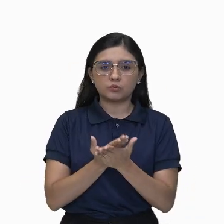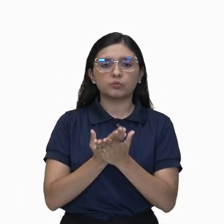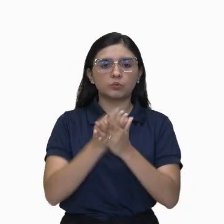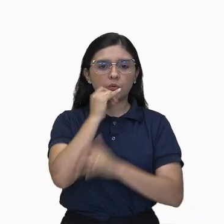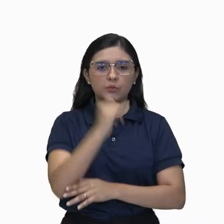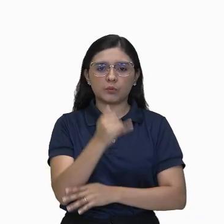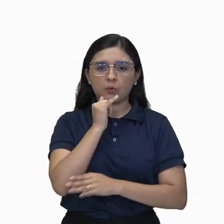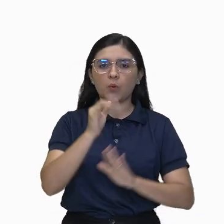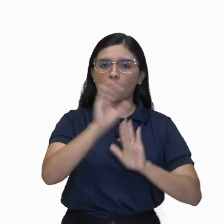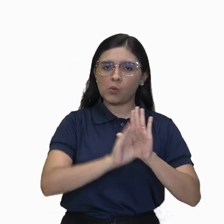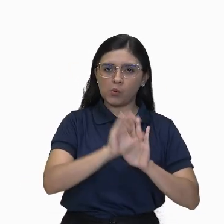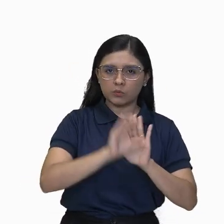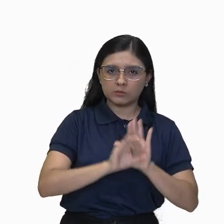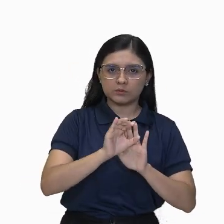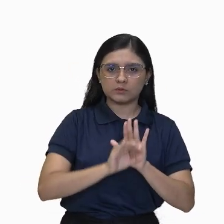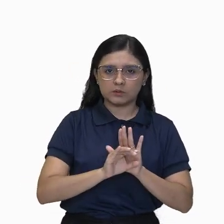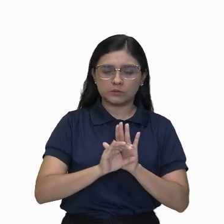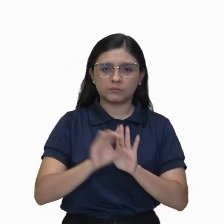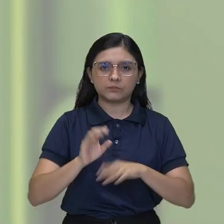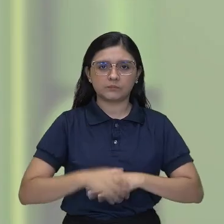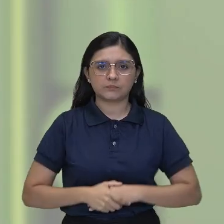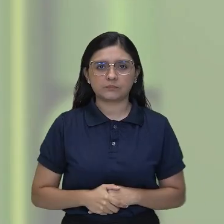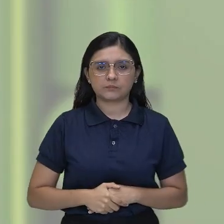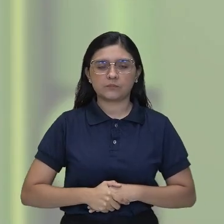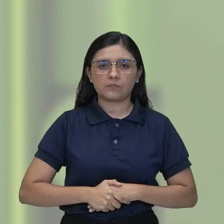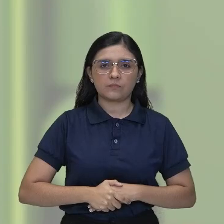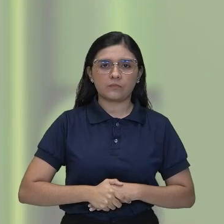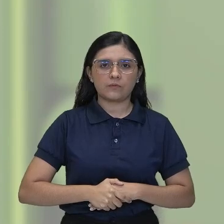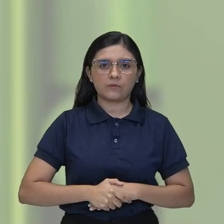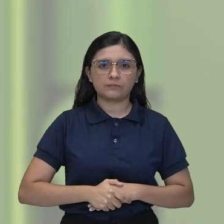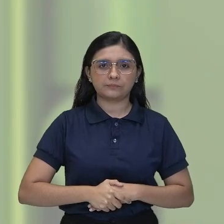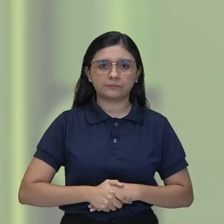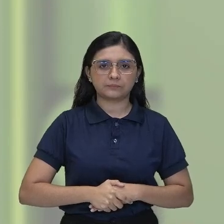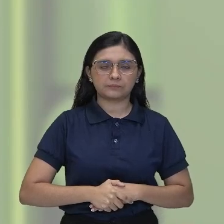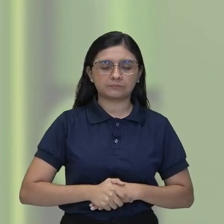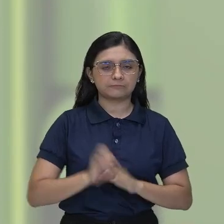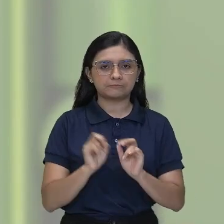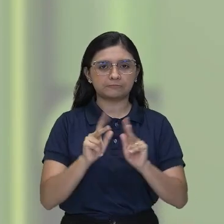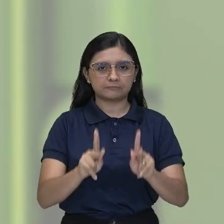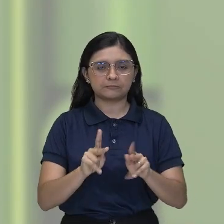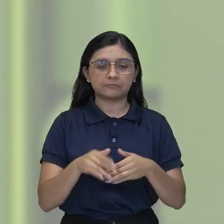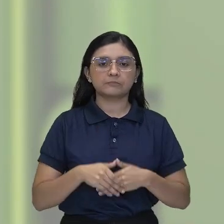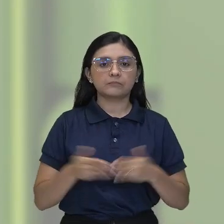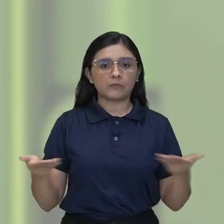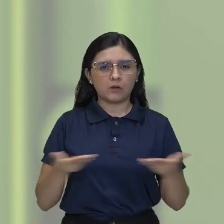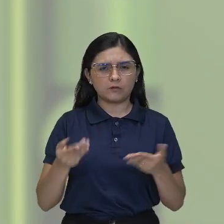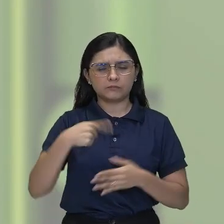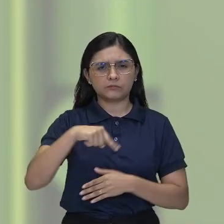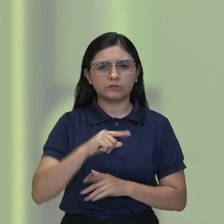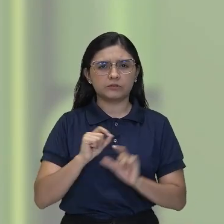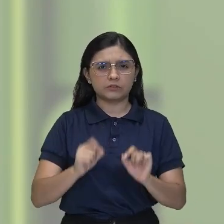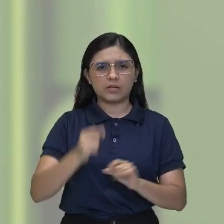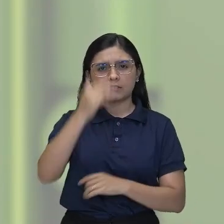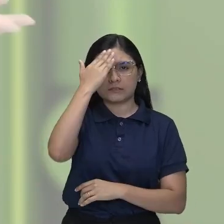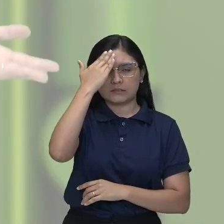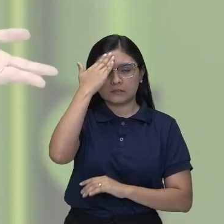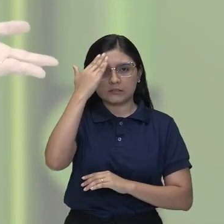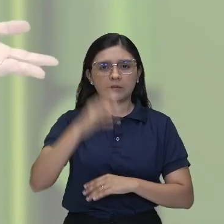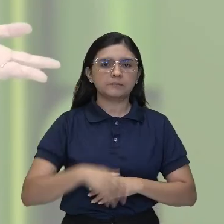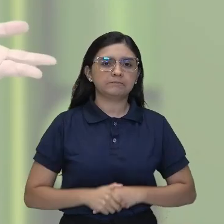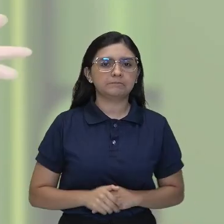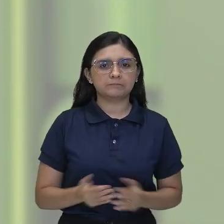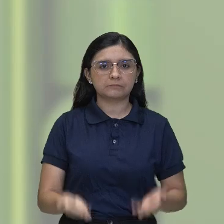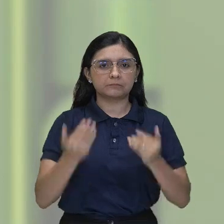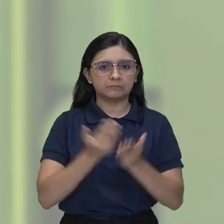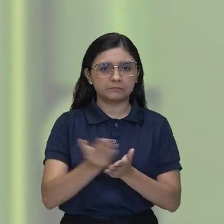eletrodinâmica, conceitos iniciais. Muito bem, pessoal, agora que já estamos apresentados,